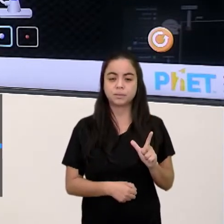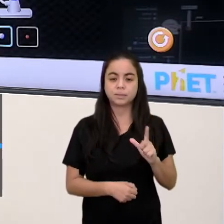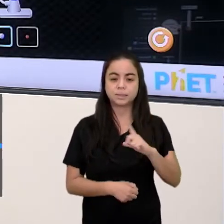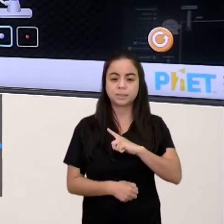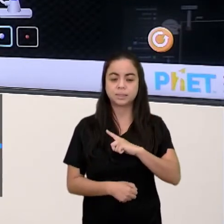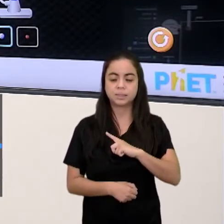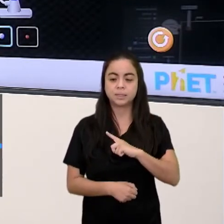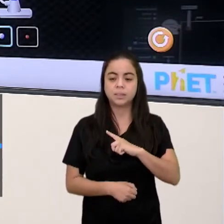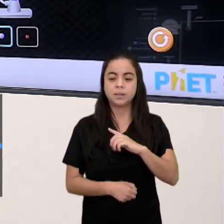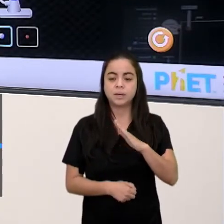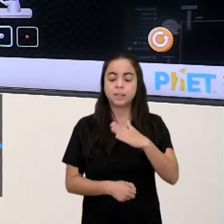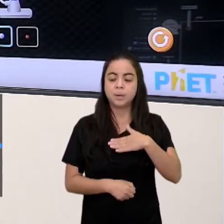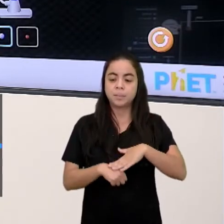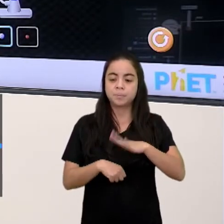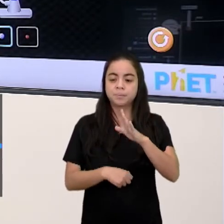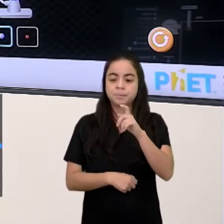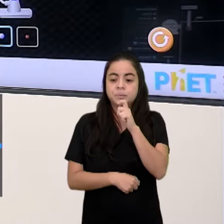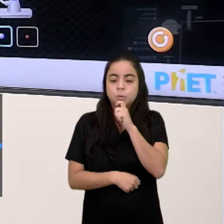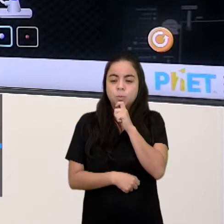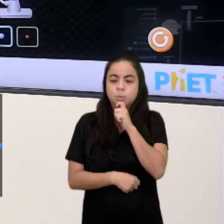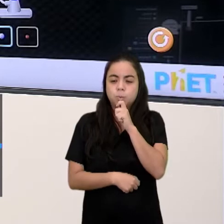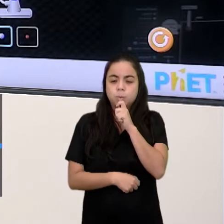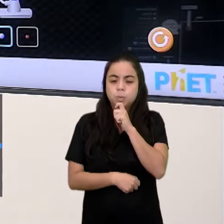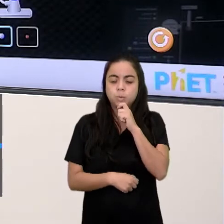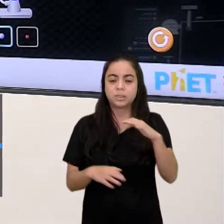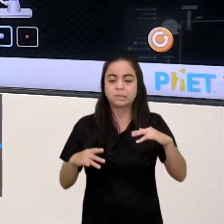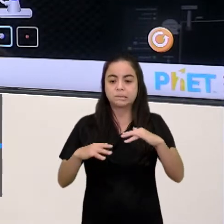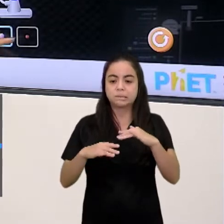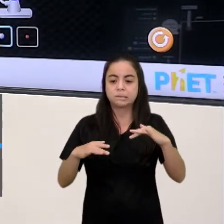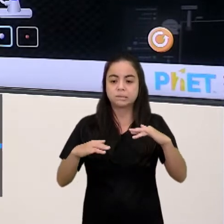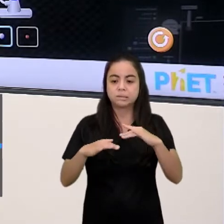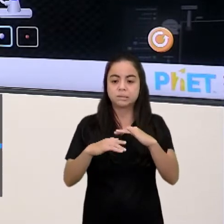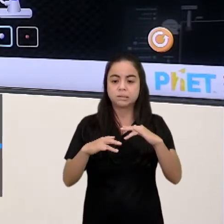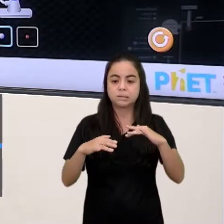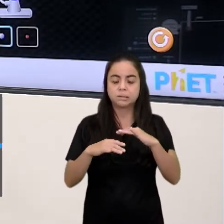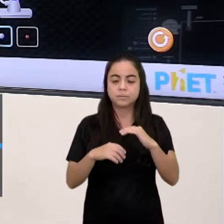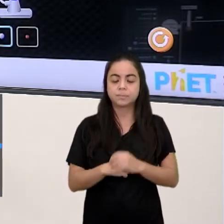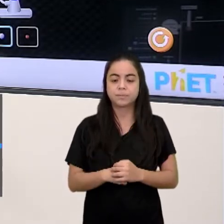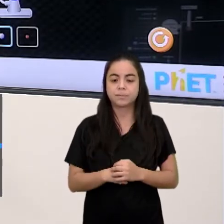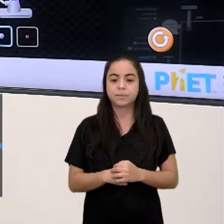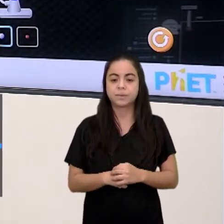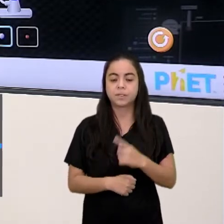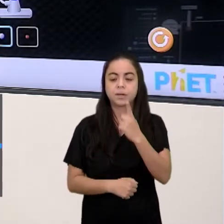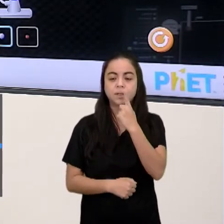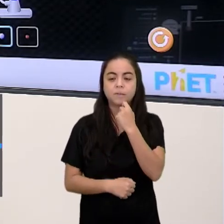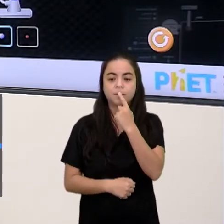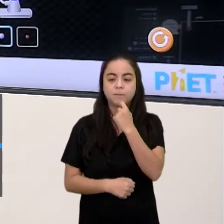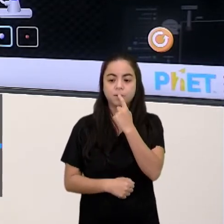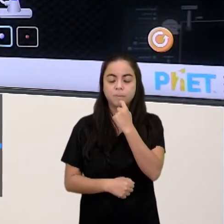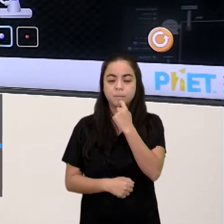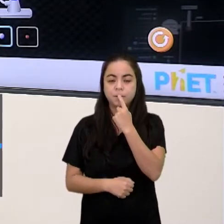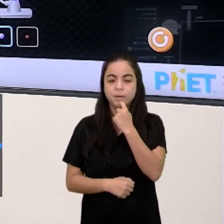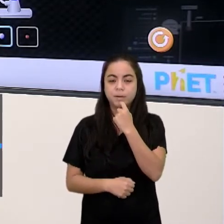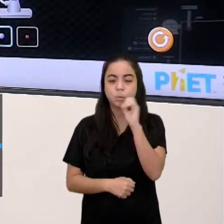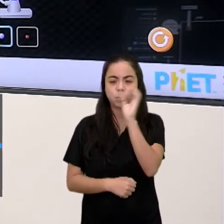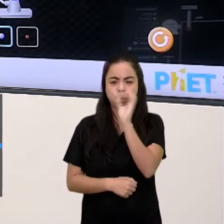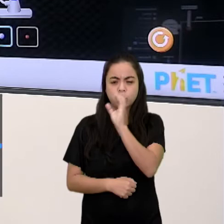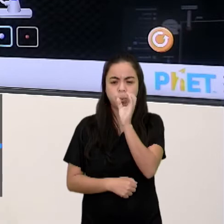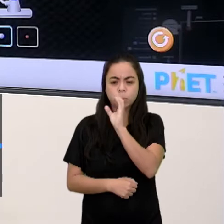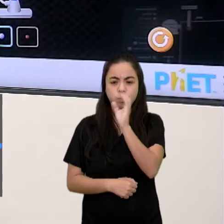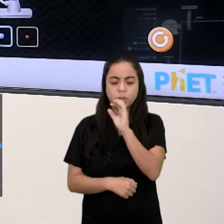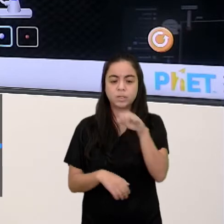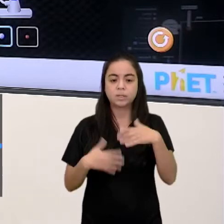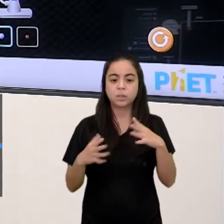mais frio, né? O que é mais frio mexe menos, tá certo? E a vermelhinha é o gás do tipo mais quente, então